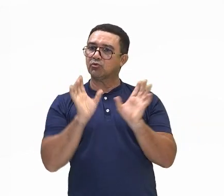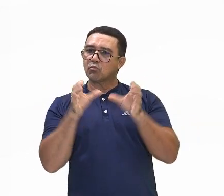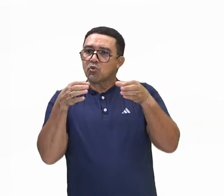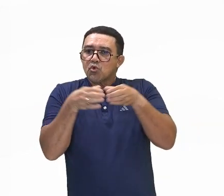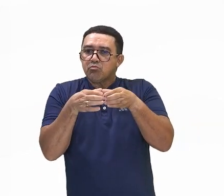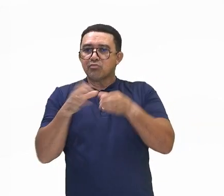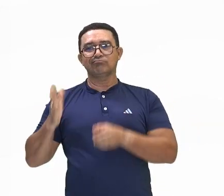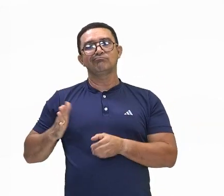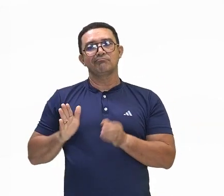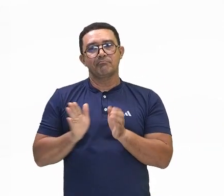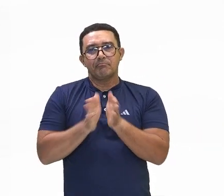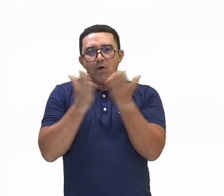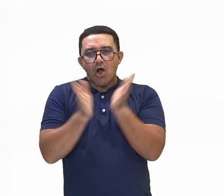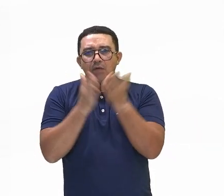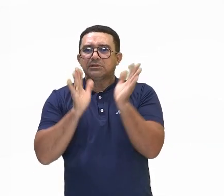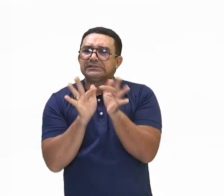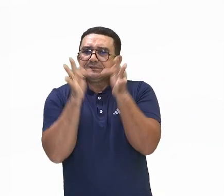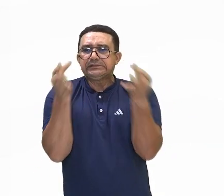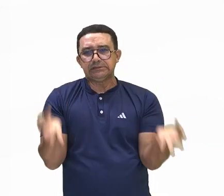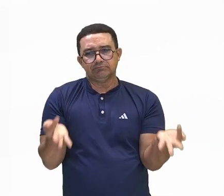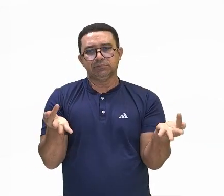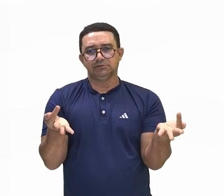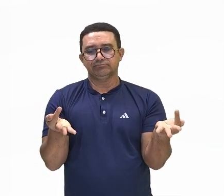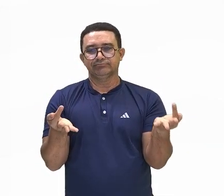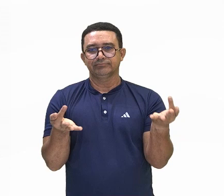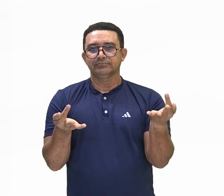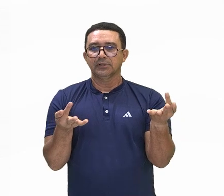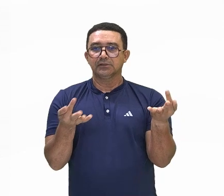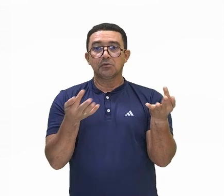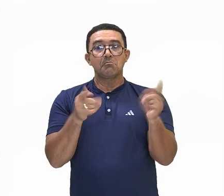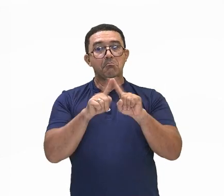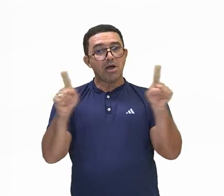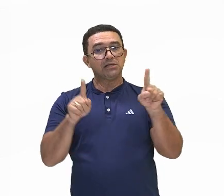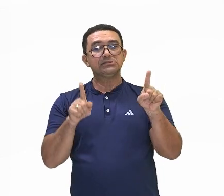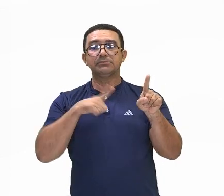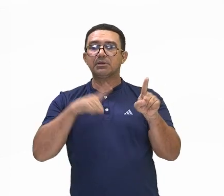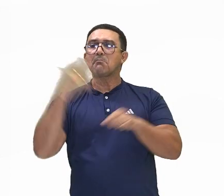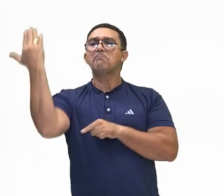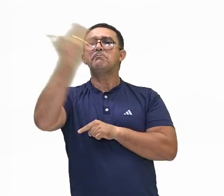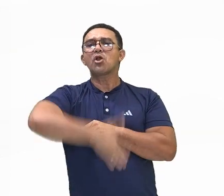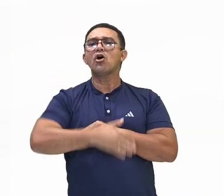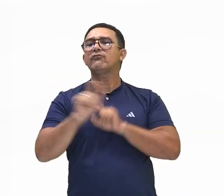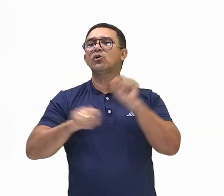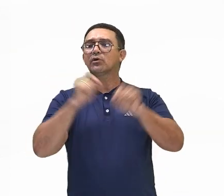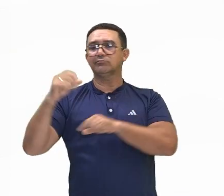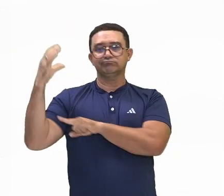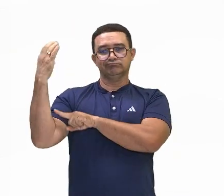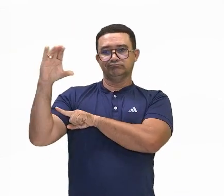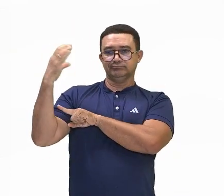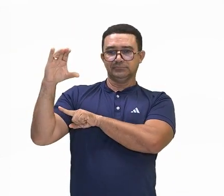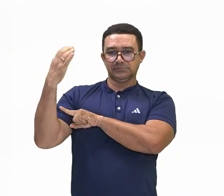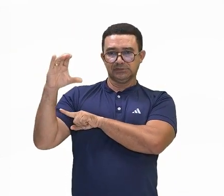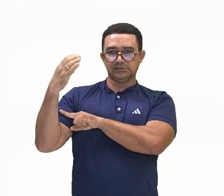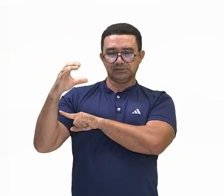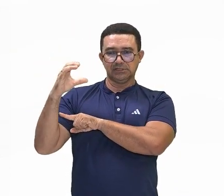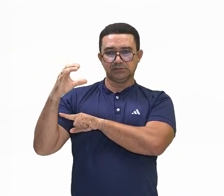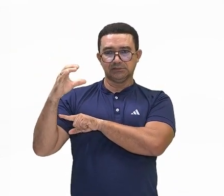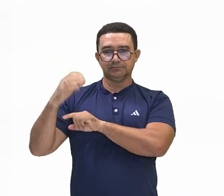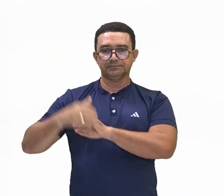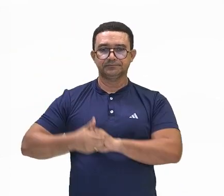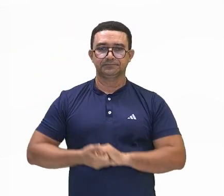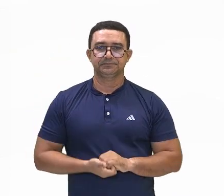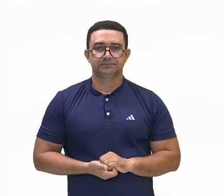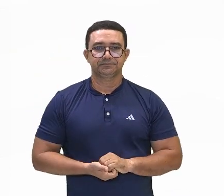populares, ok? A partir da visão cientificista construída na teoria de Charles Darwin e da visão filosófica